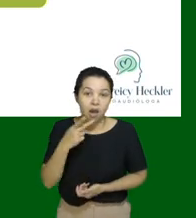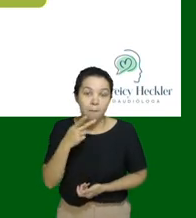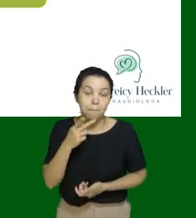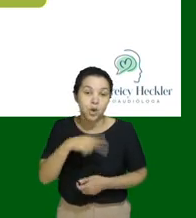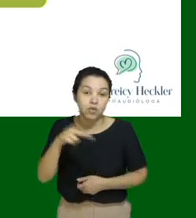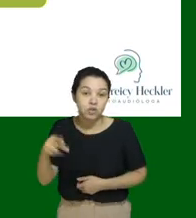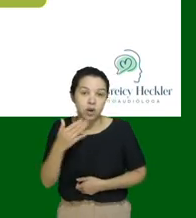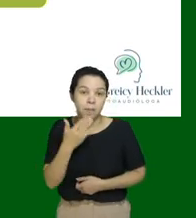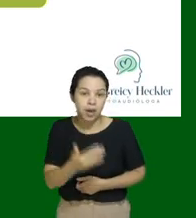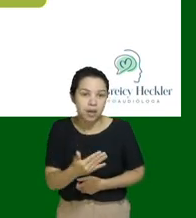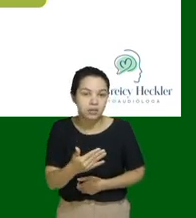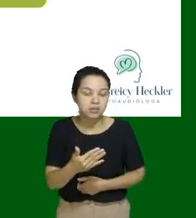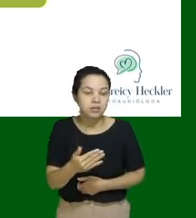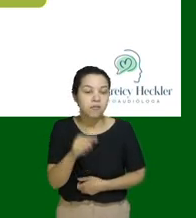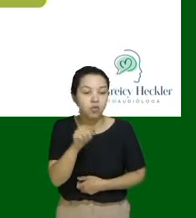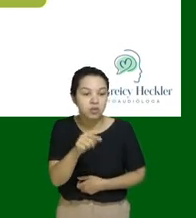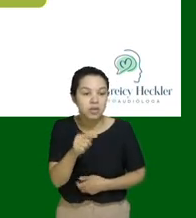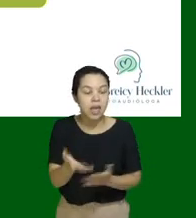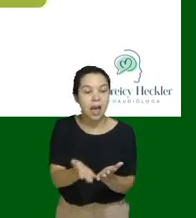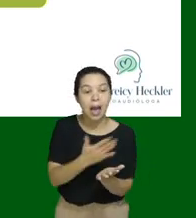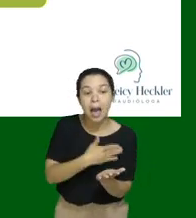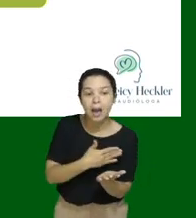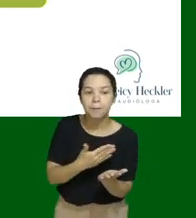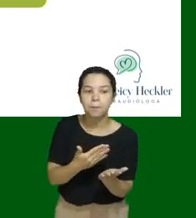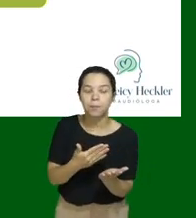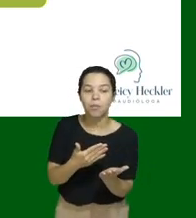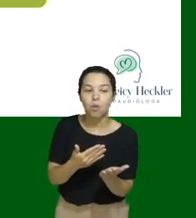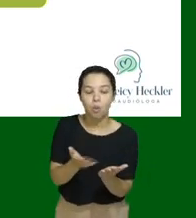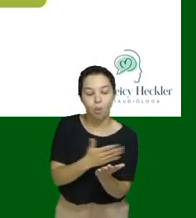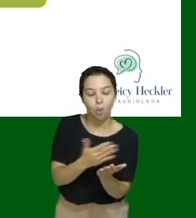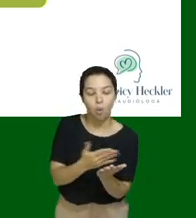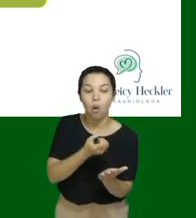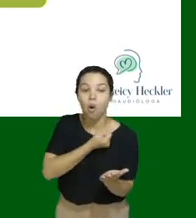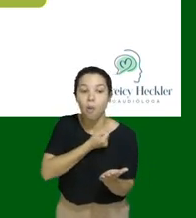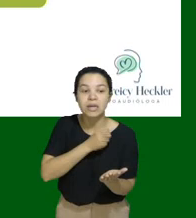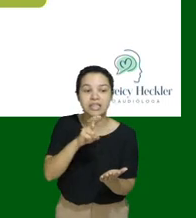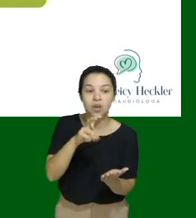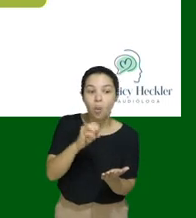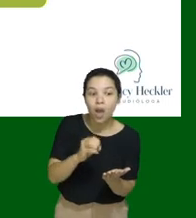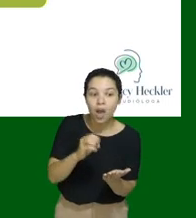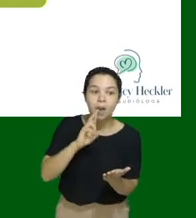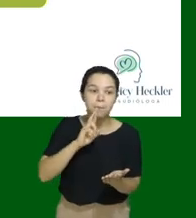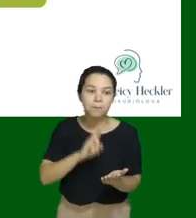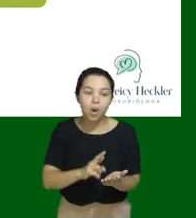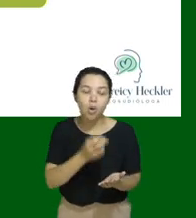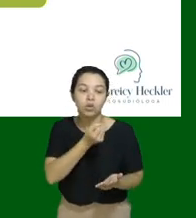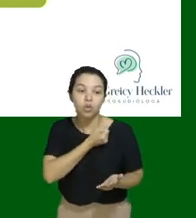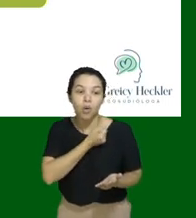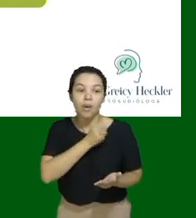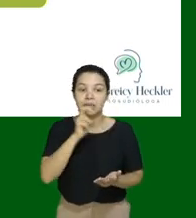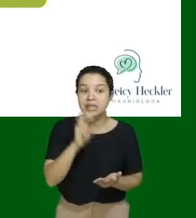página 50 e, em seguida, respondam a questão número 5.